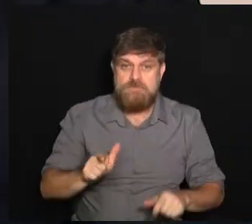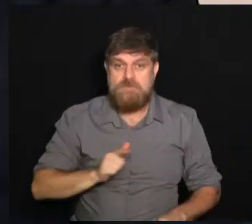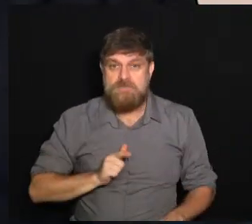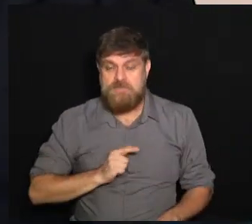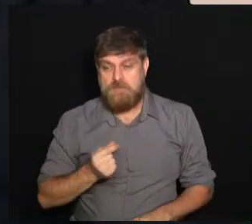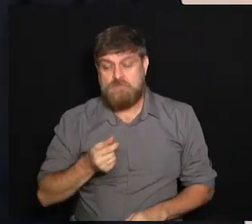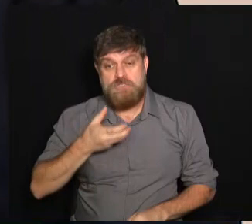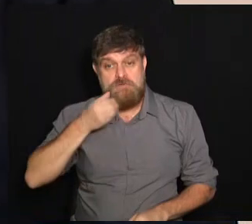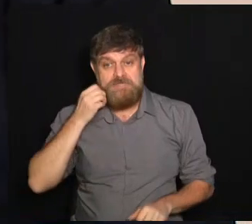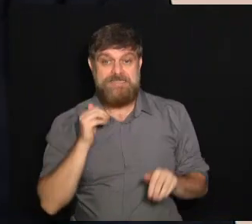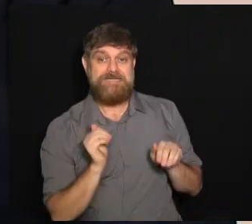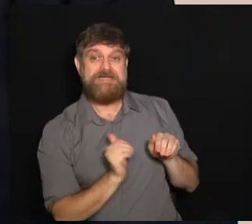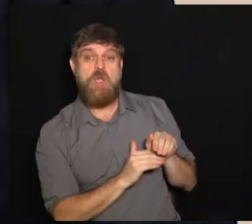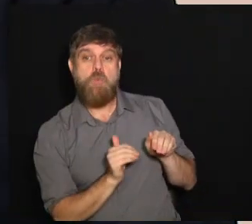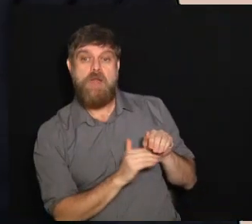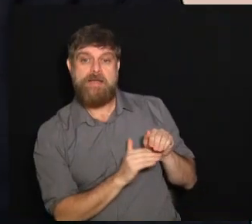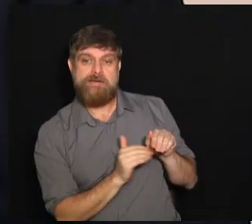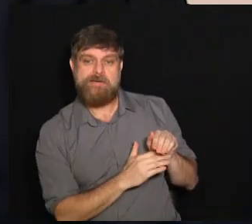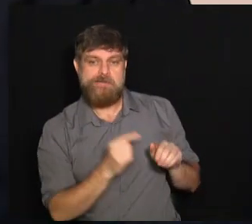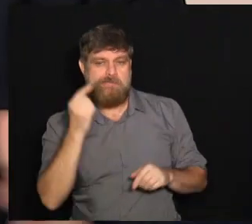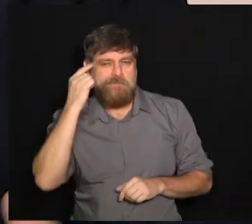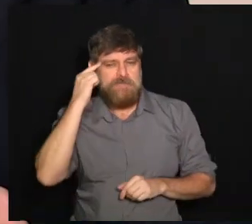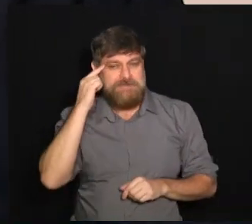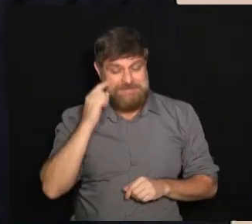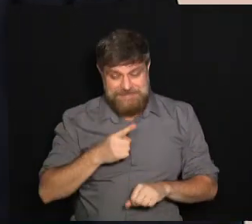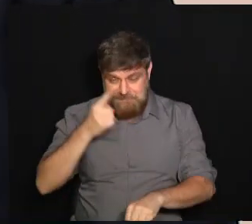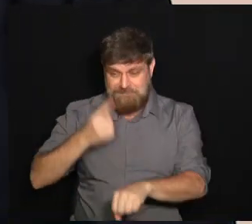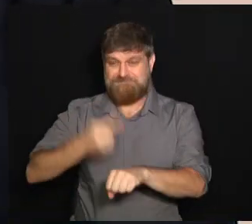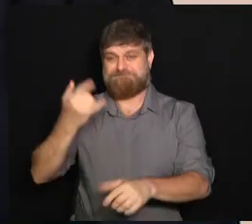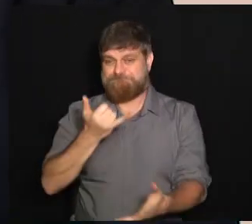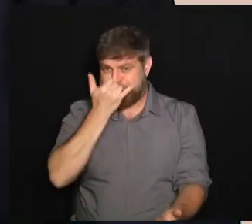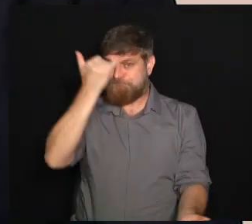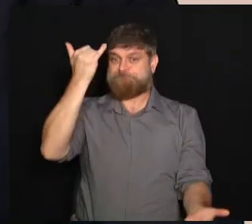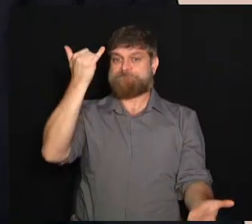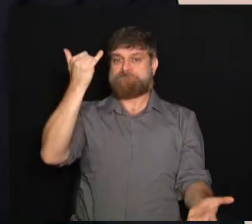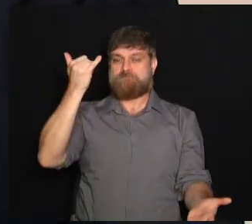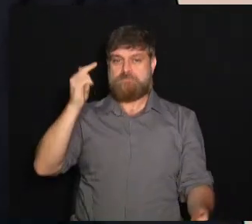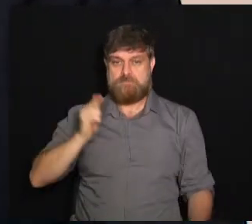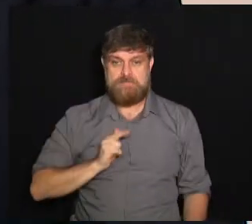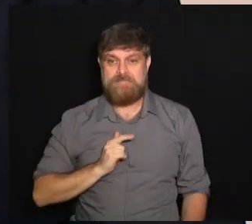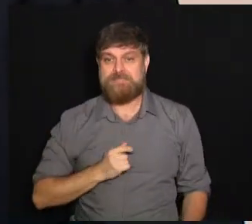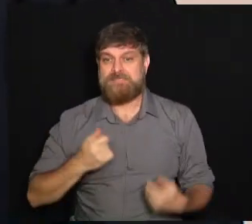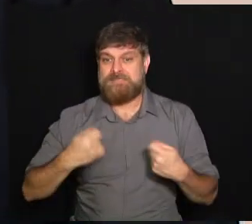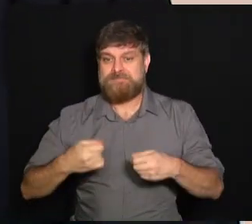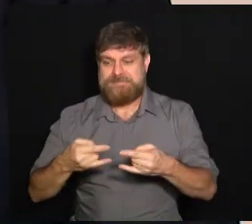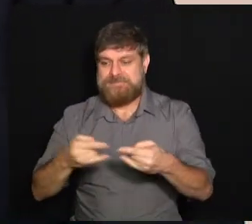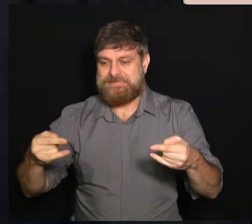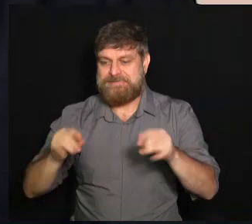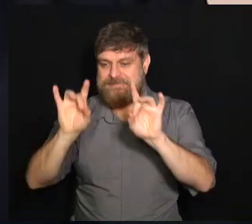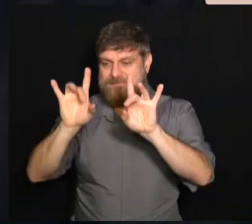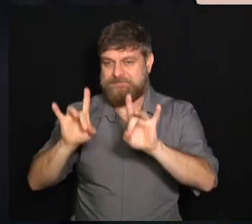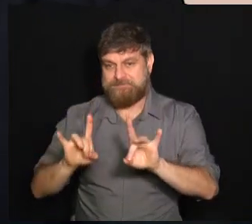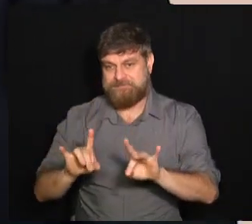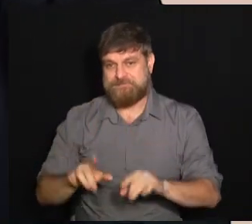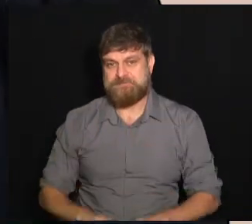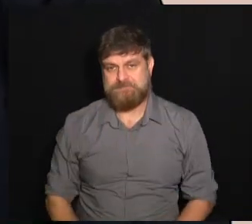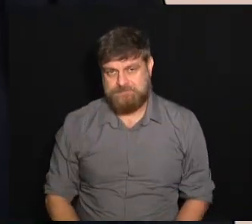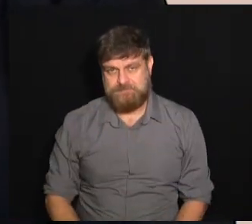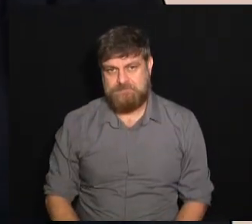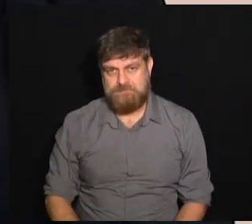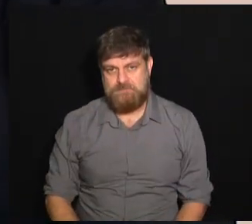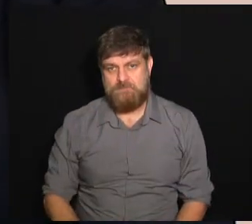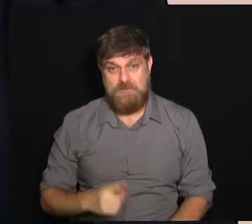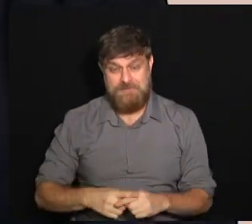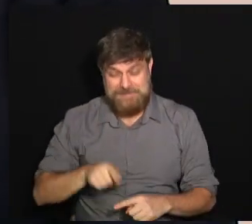fundo de emergência, né? Pensando em situações emergenciais aí imprevistas, para que não corra o risco de entrar, por exemplo, no crédito rotativo,